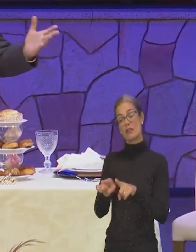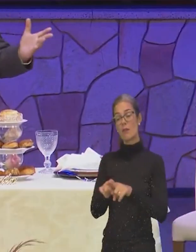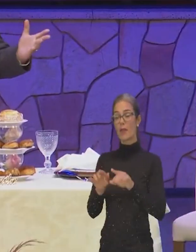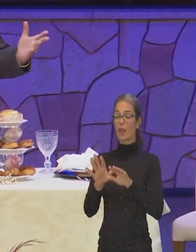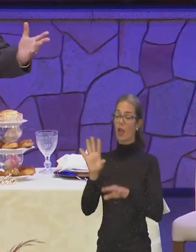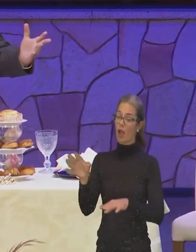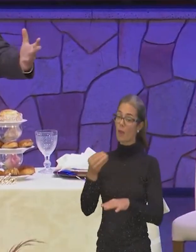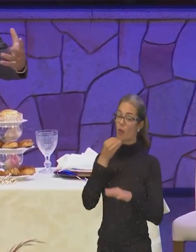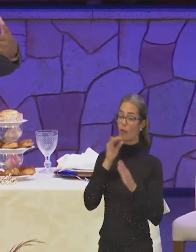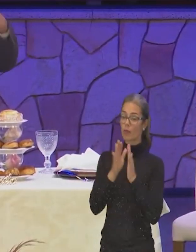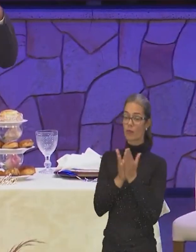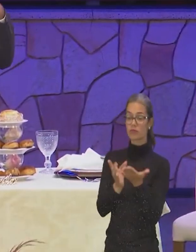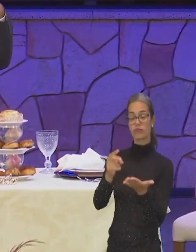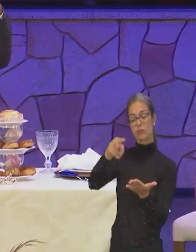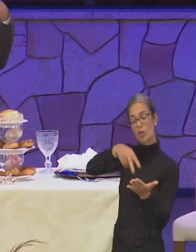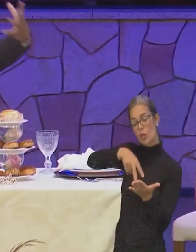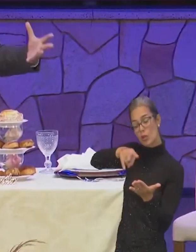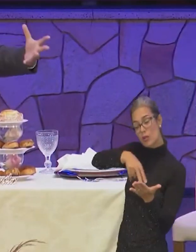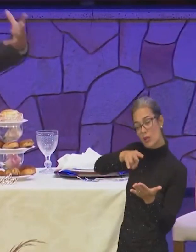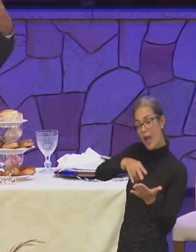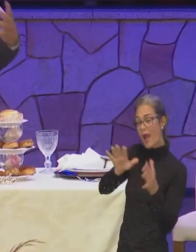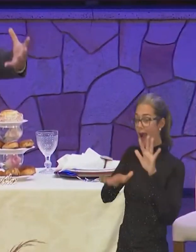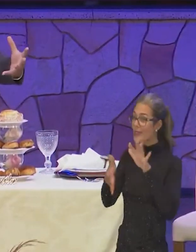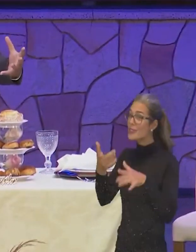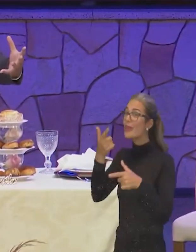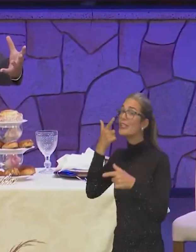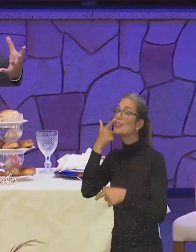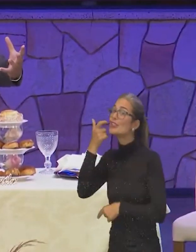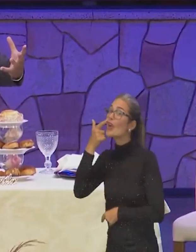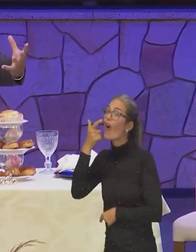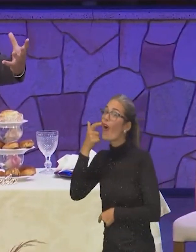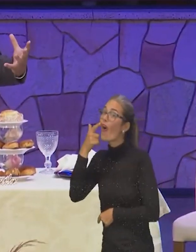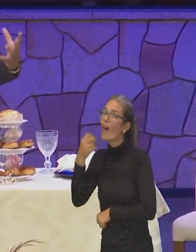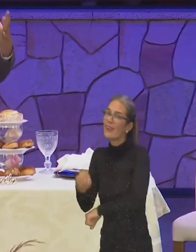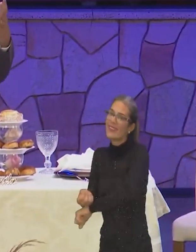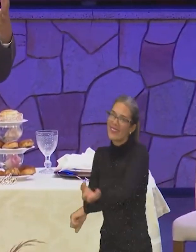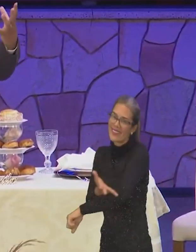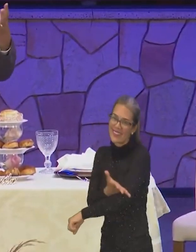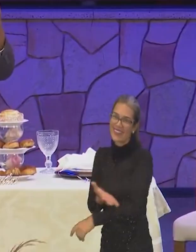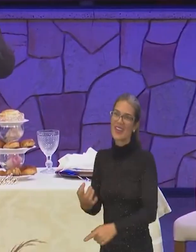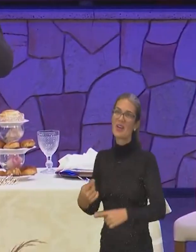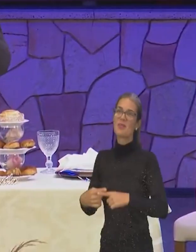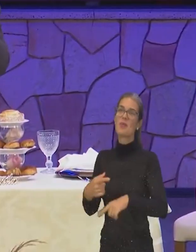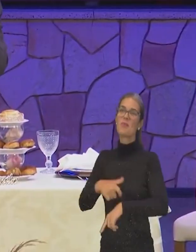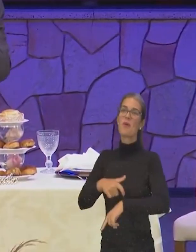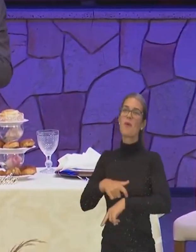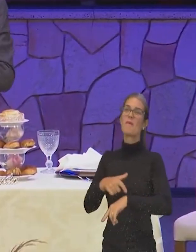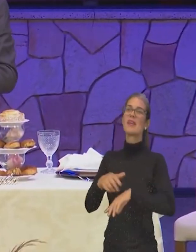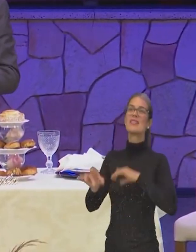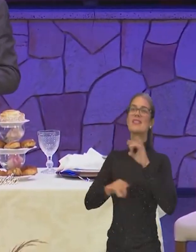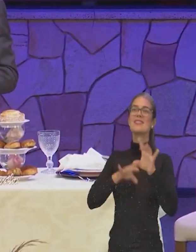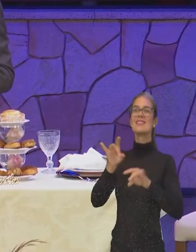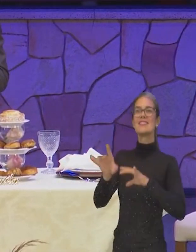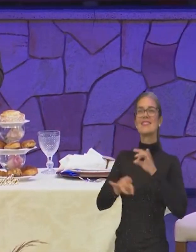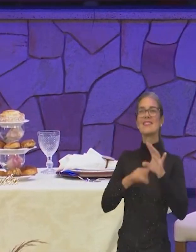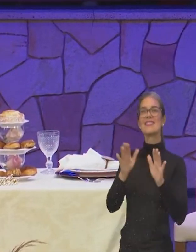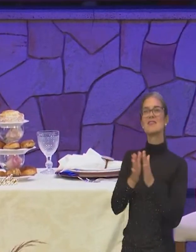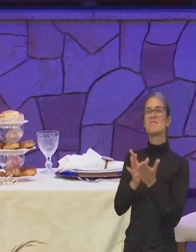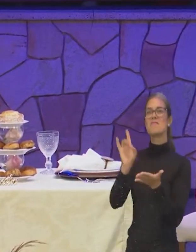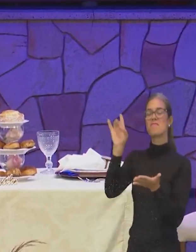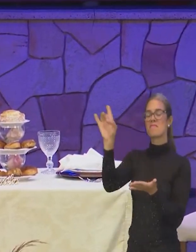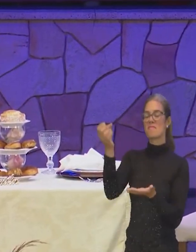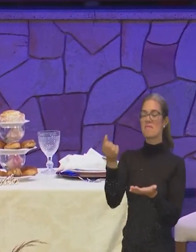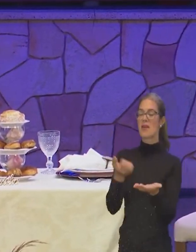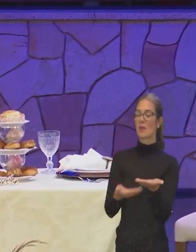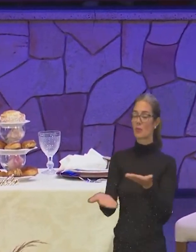vezes chorando, porque nós nos sentimos tão comovidos em ter a alegria de compartilhar um pouco daquilo que